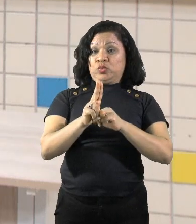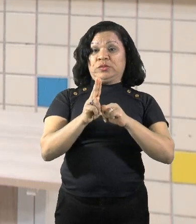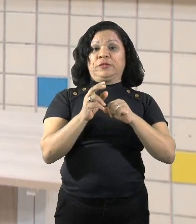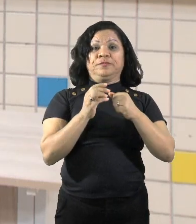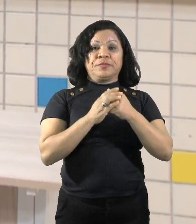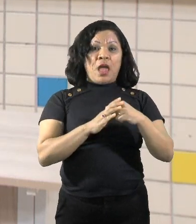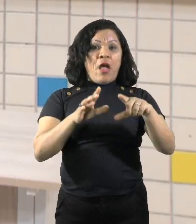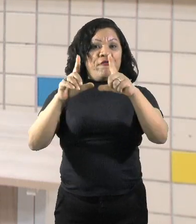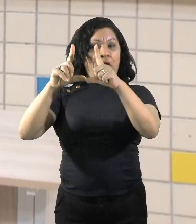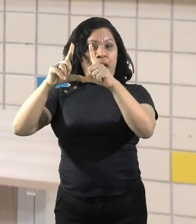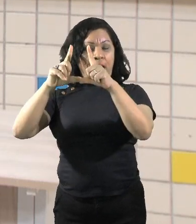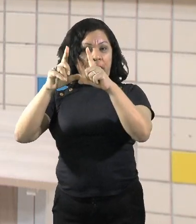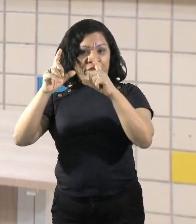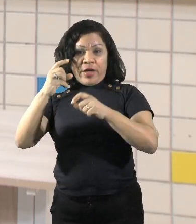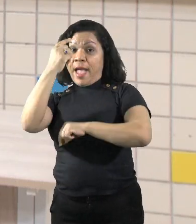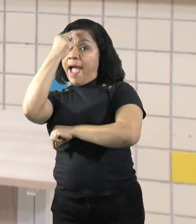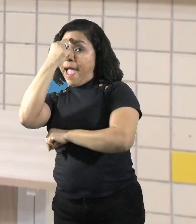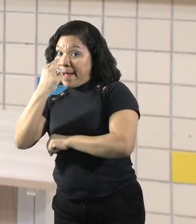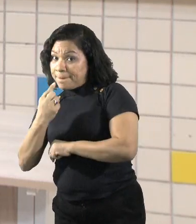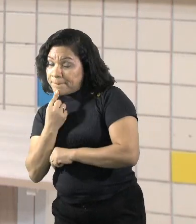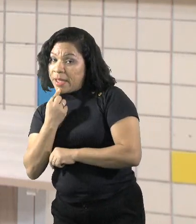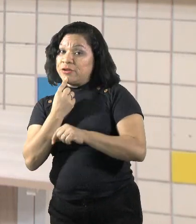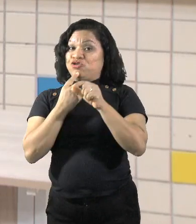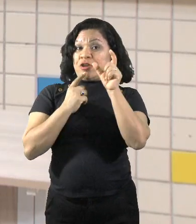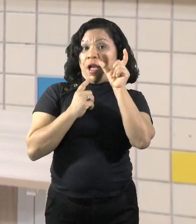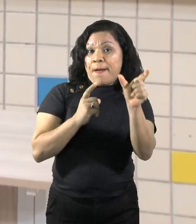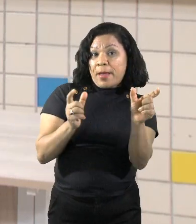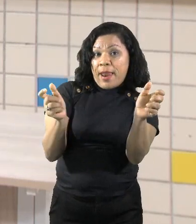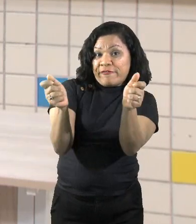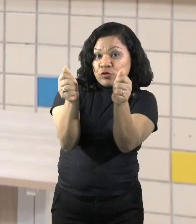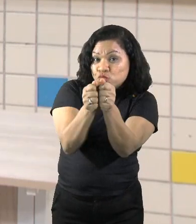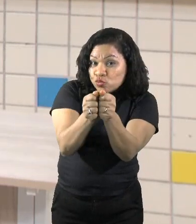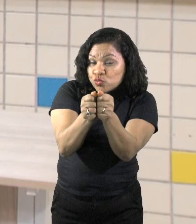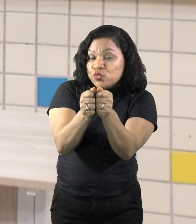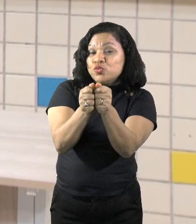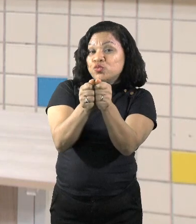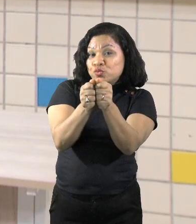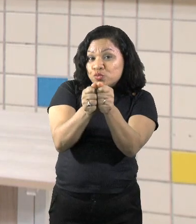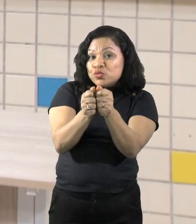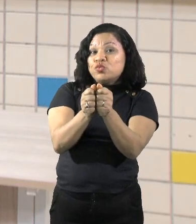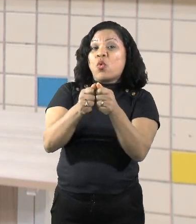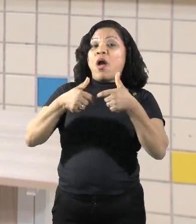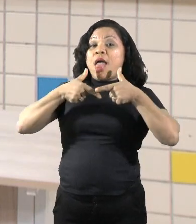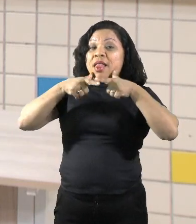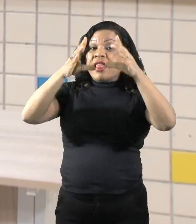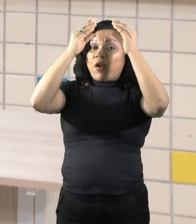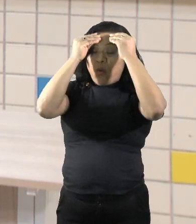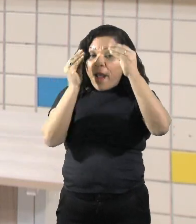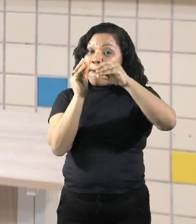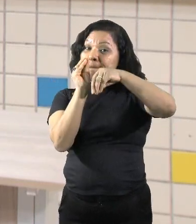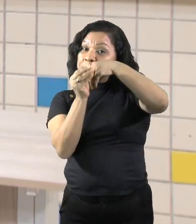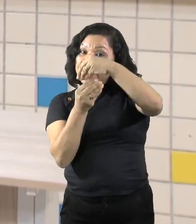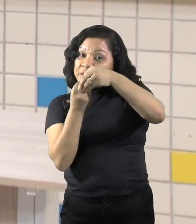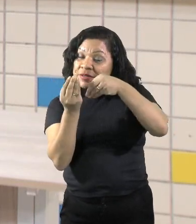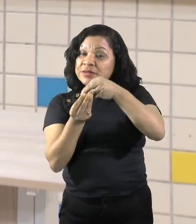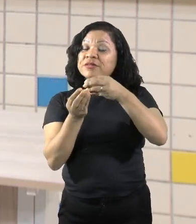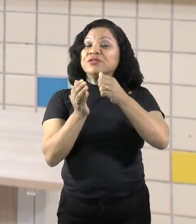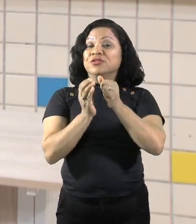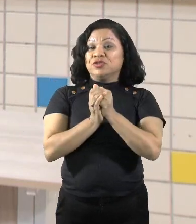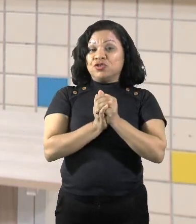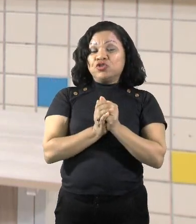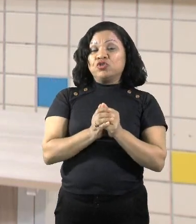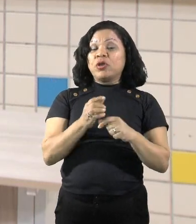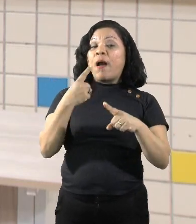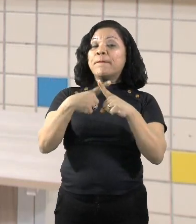e as palavras, chamamos de linguagem mista, ou seja, faz fácil uso tanto da linguagem verbal quanto da linguagem